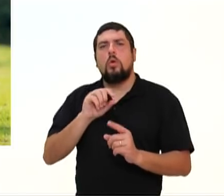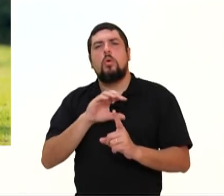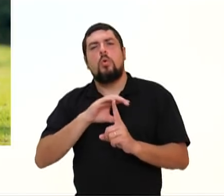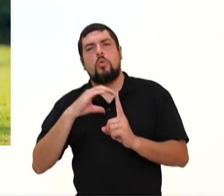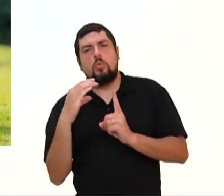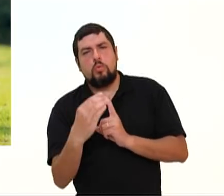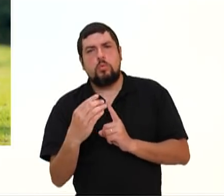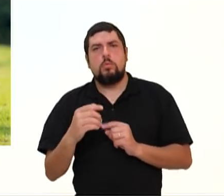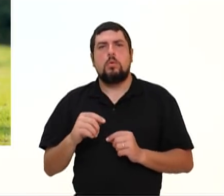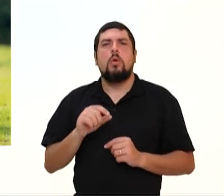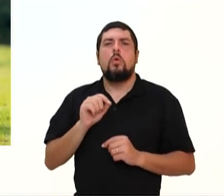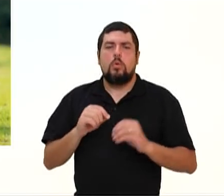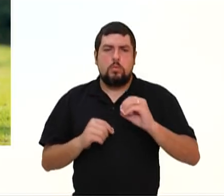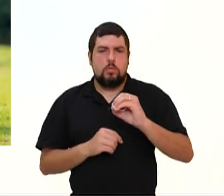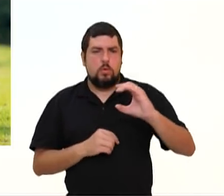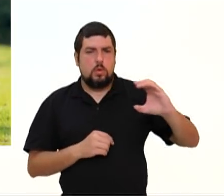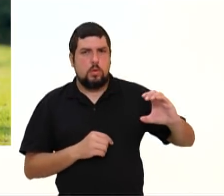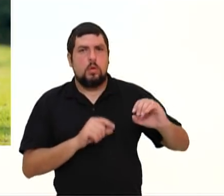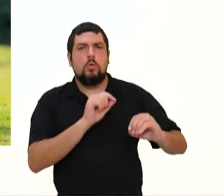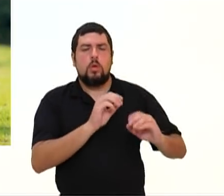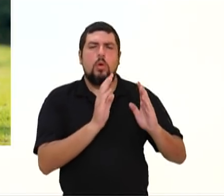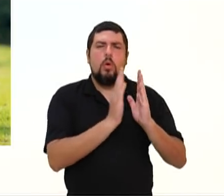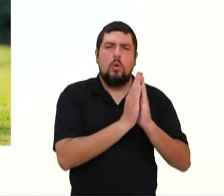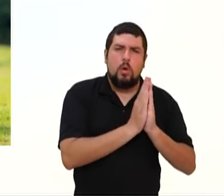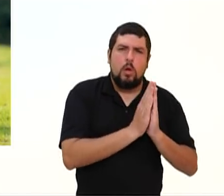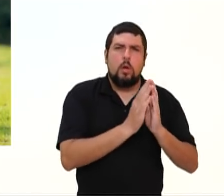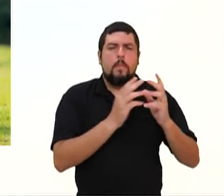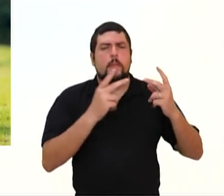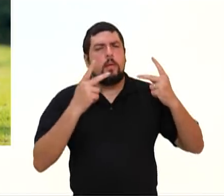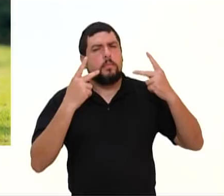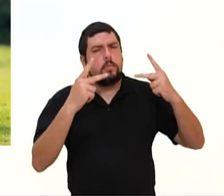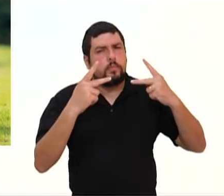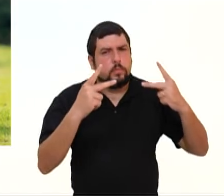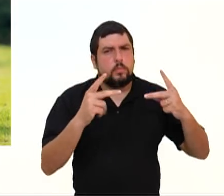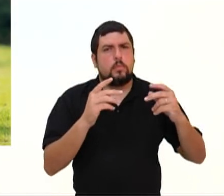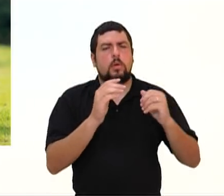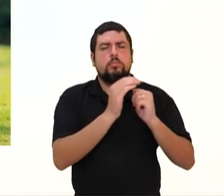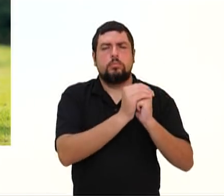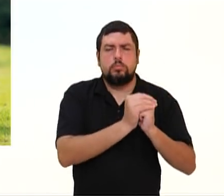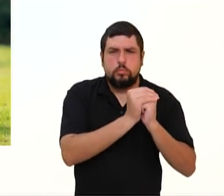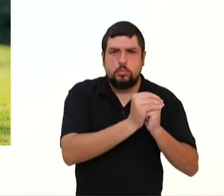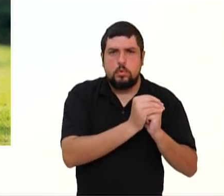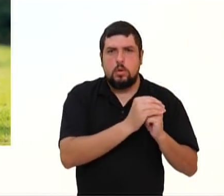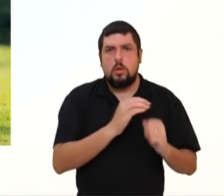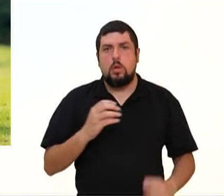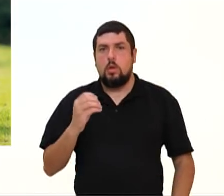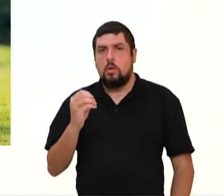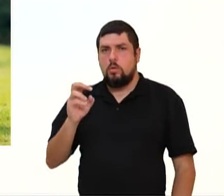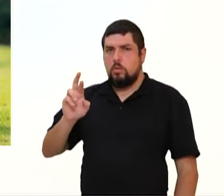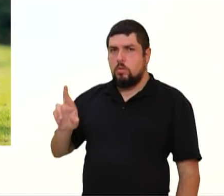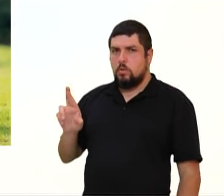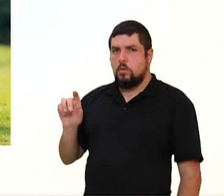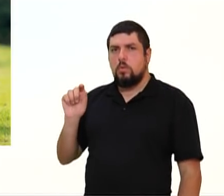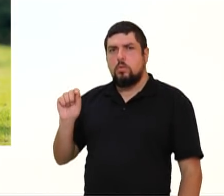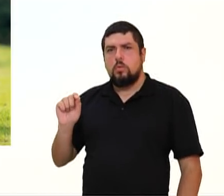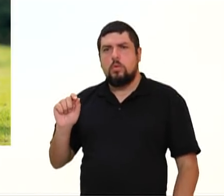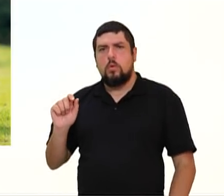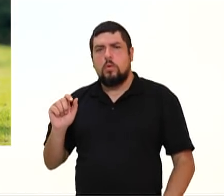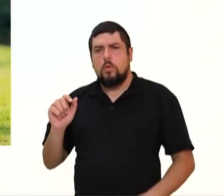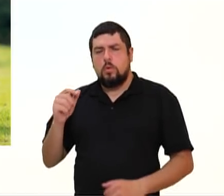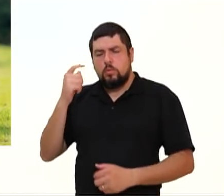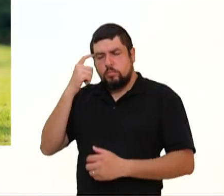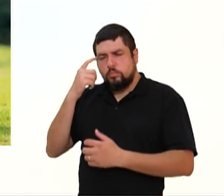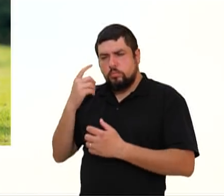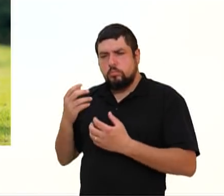aquela ideia do orar, do pregar, do louvar e do rezar. Já no Oriente, a meditação e o sacrifício. Essas